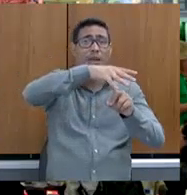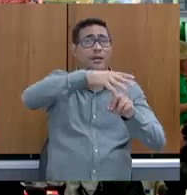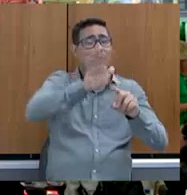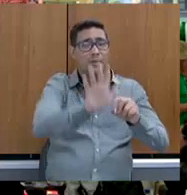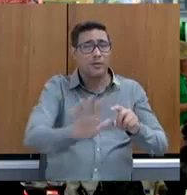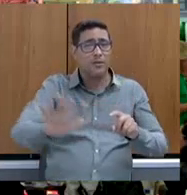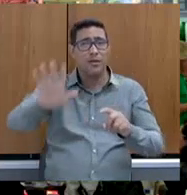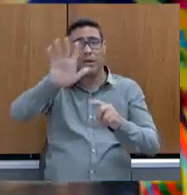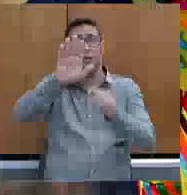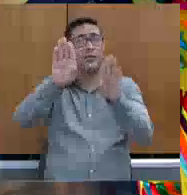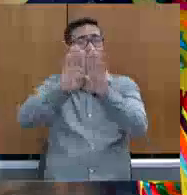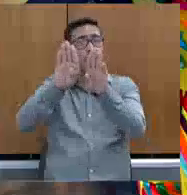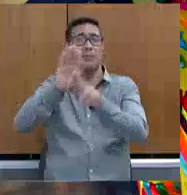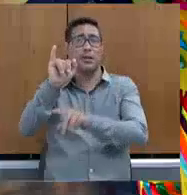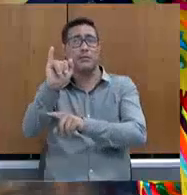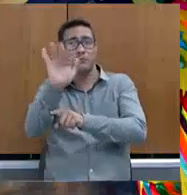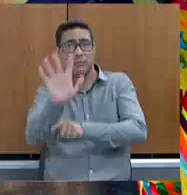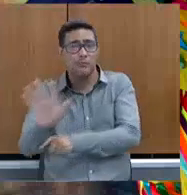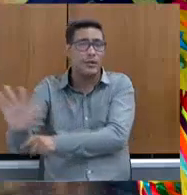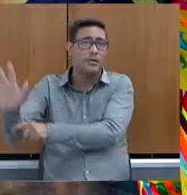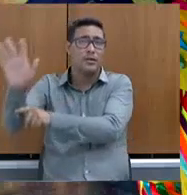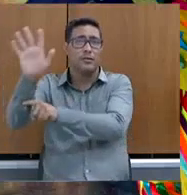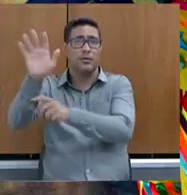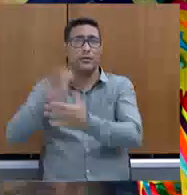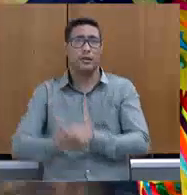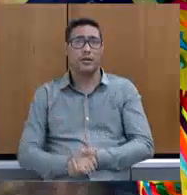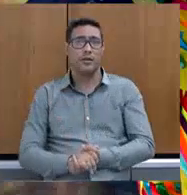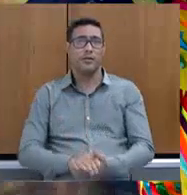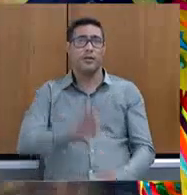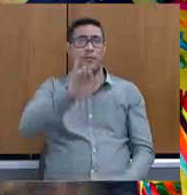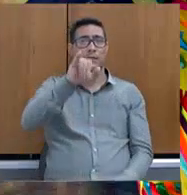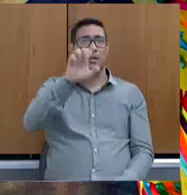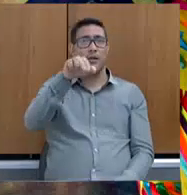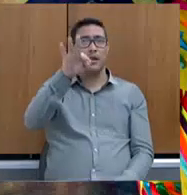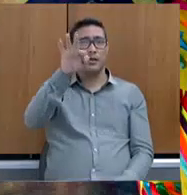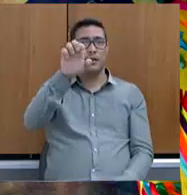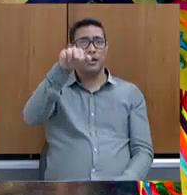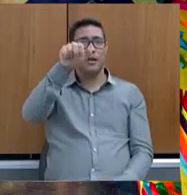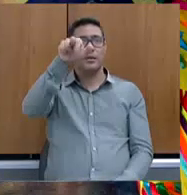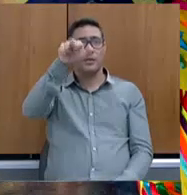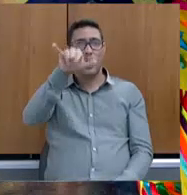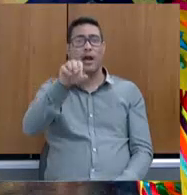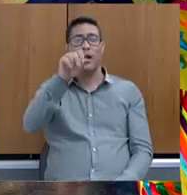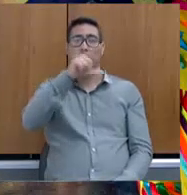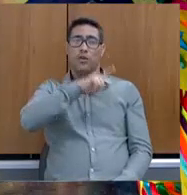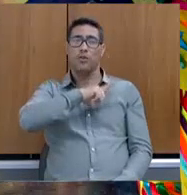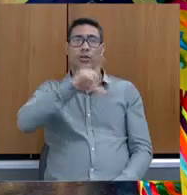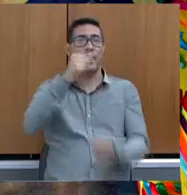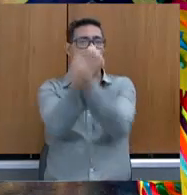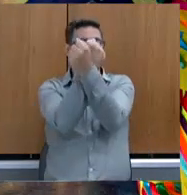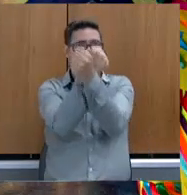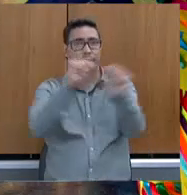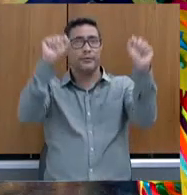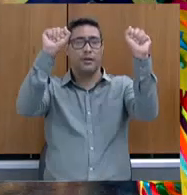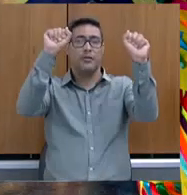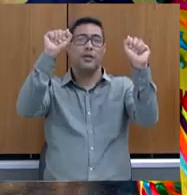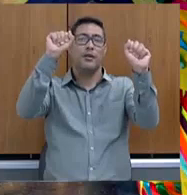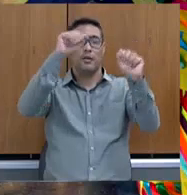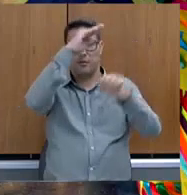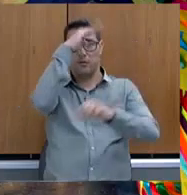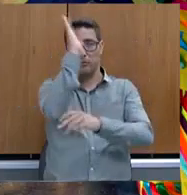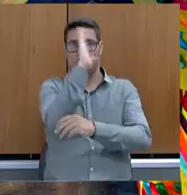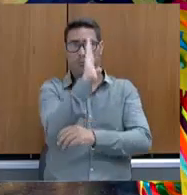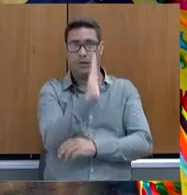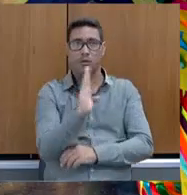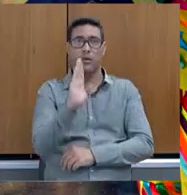pode passar Bicentenário da Independência do Brasil foi muito importante que nós levamos 160 mil